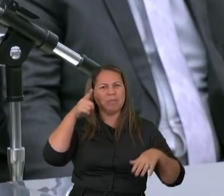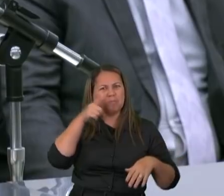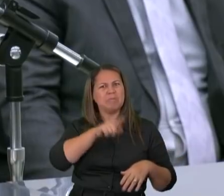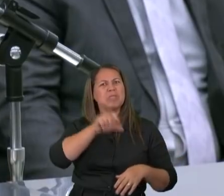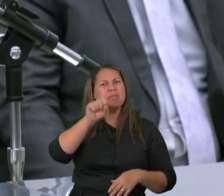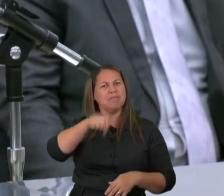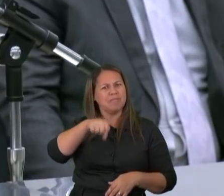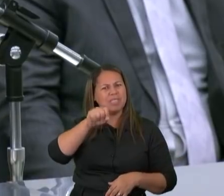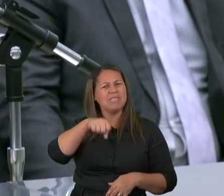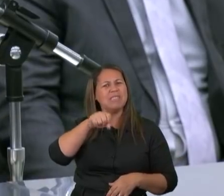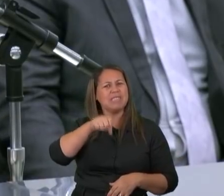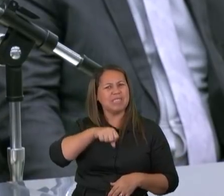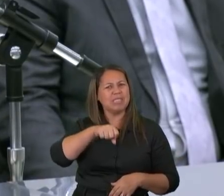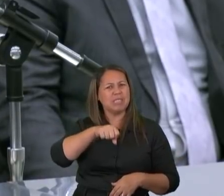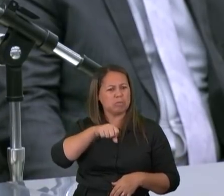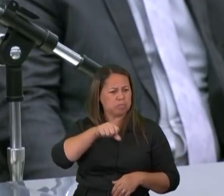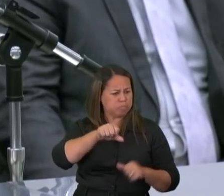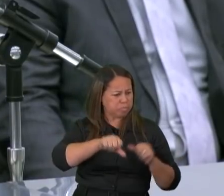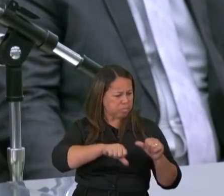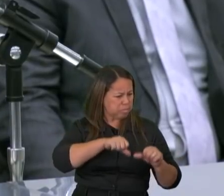O laço quebrou-se.